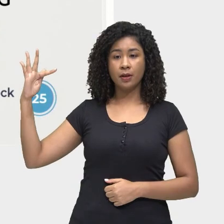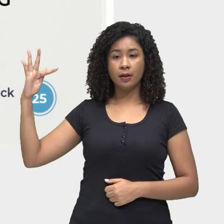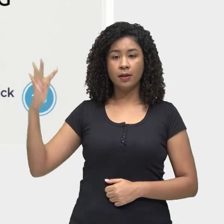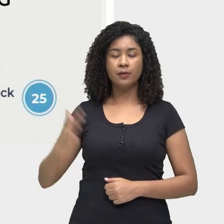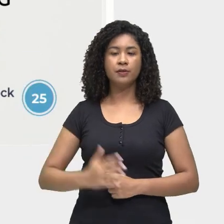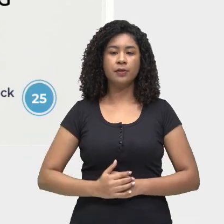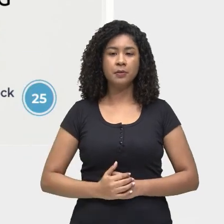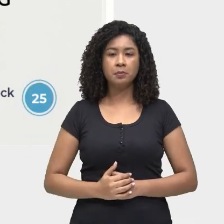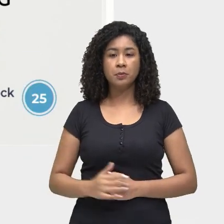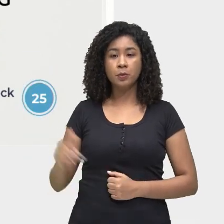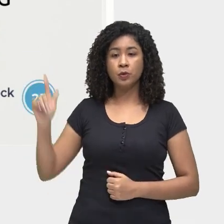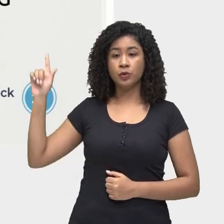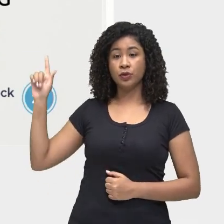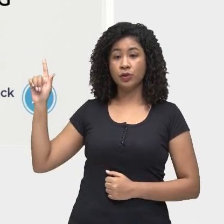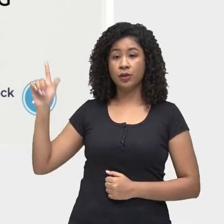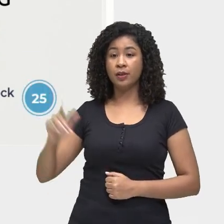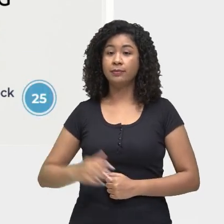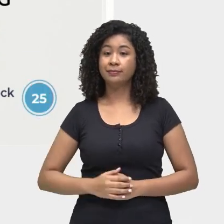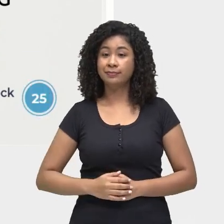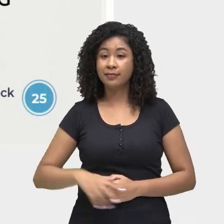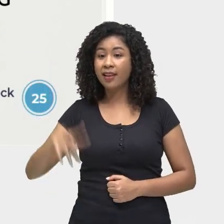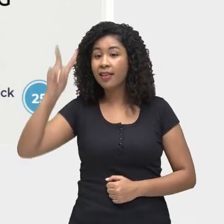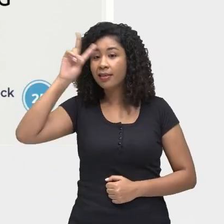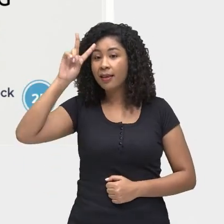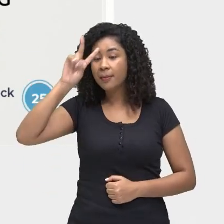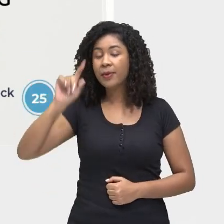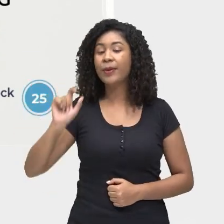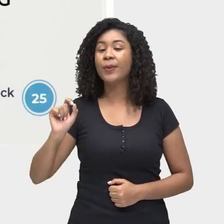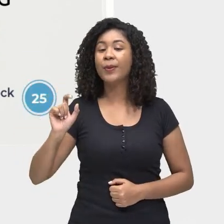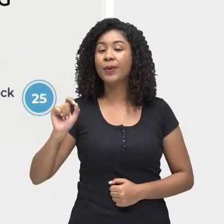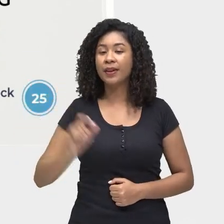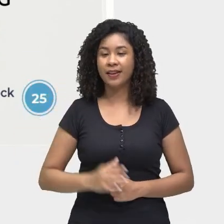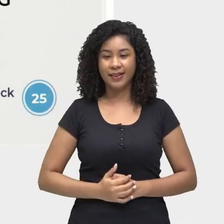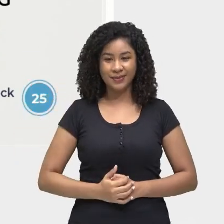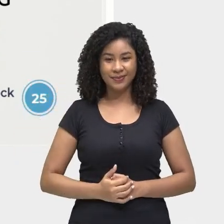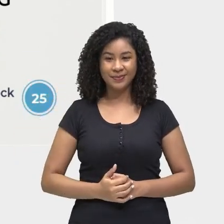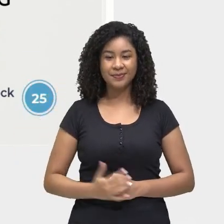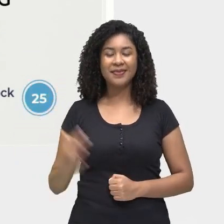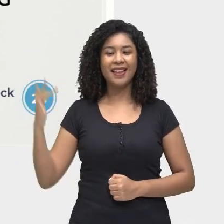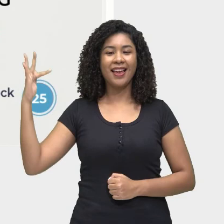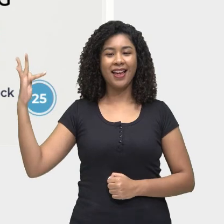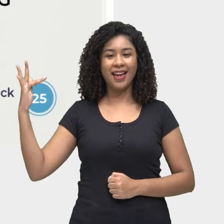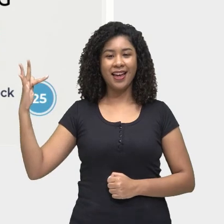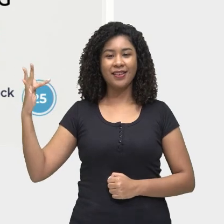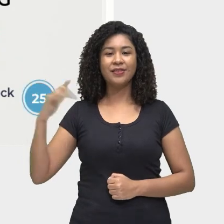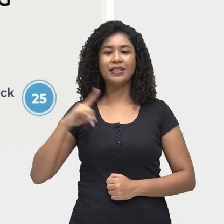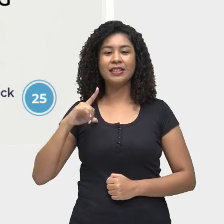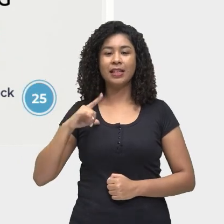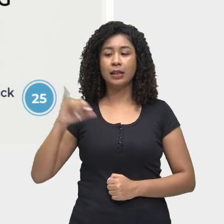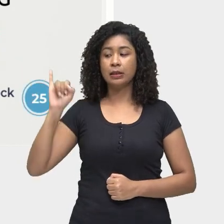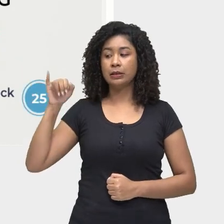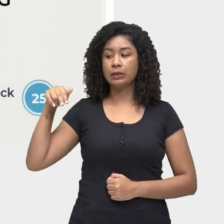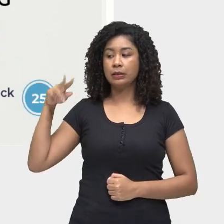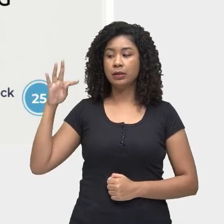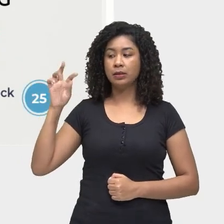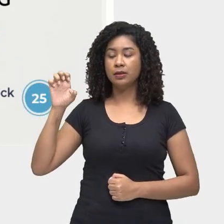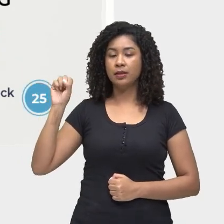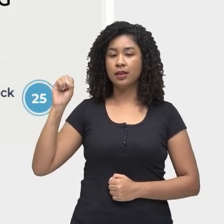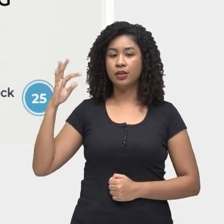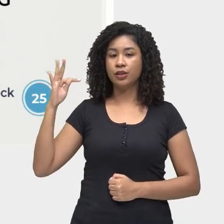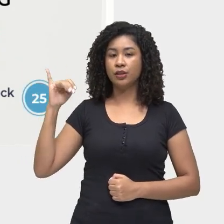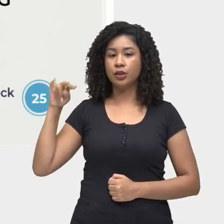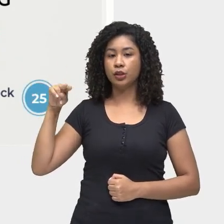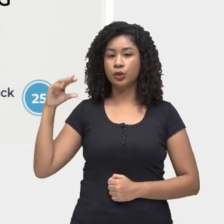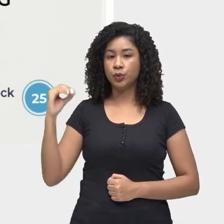e a letra G. Lembrando que a letra F, nós temos o intestino